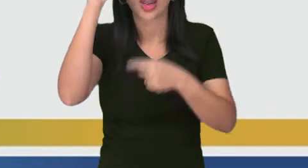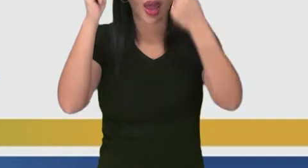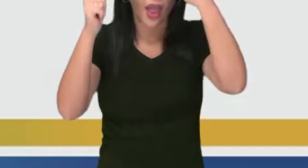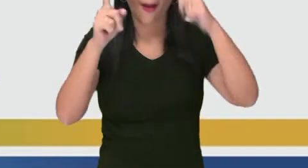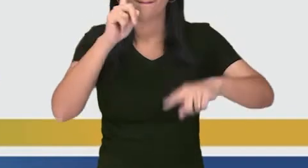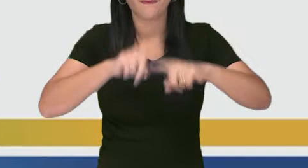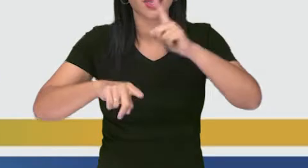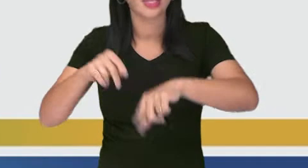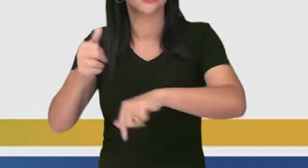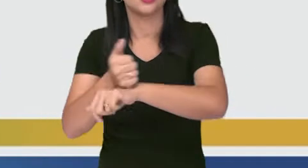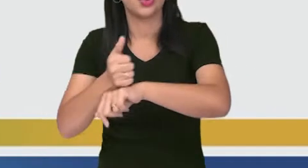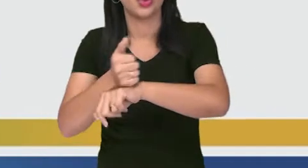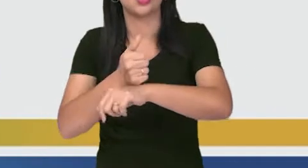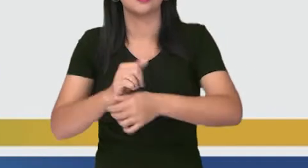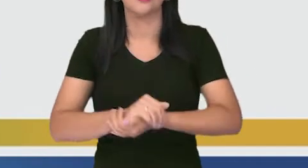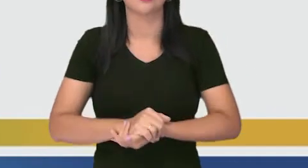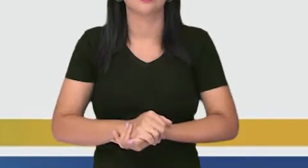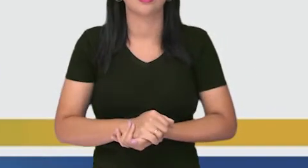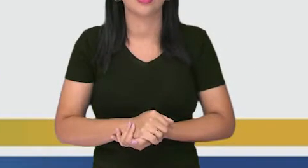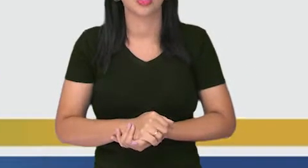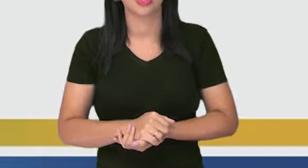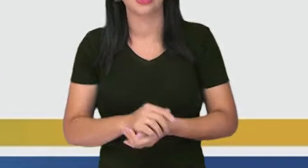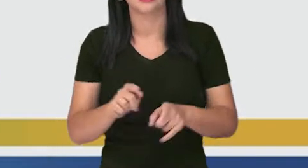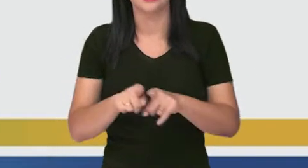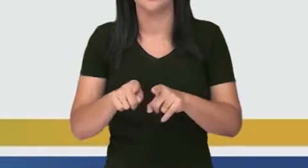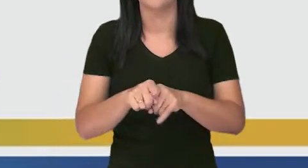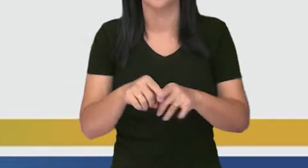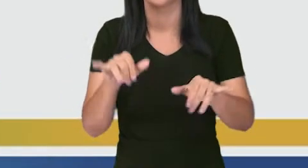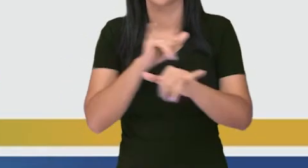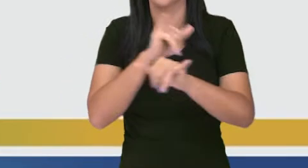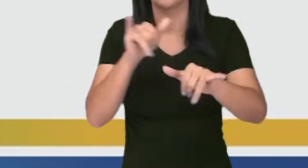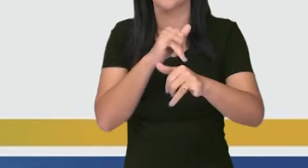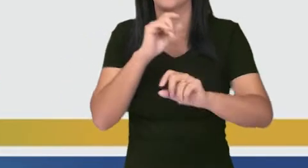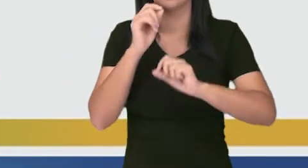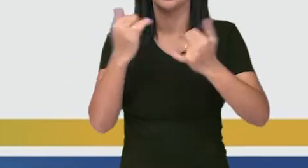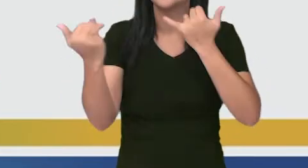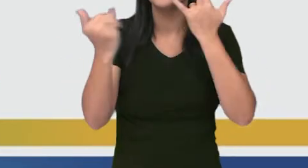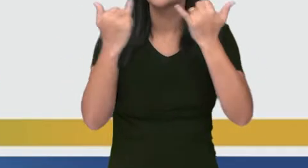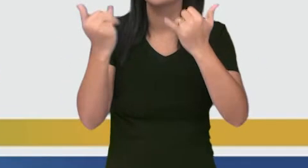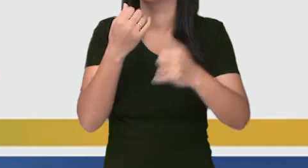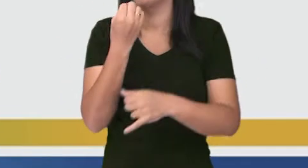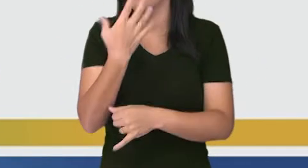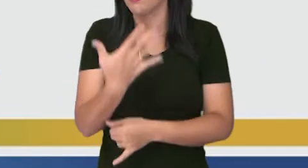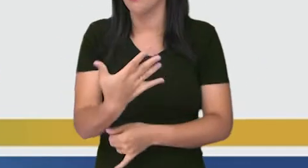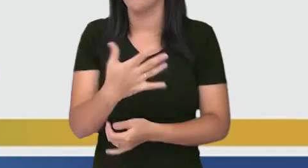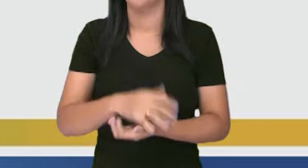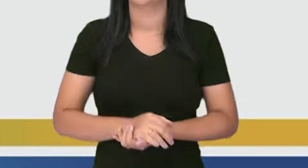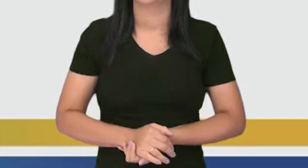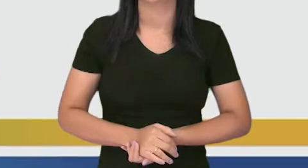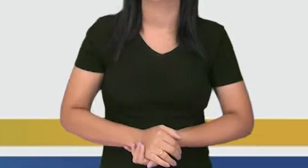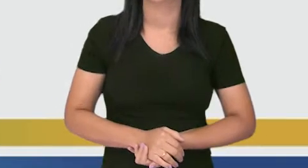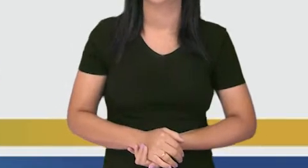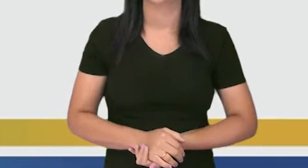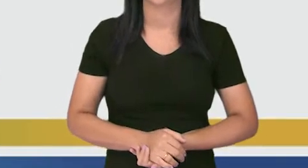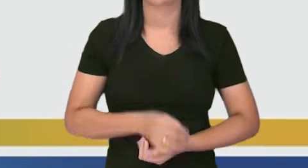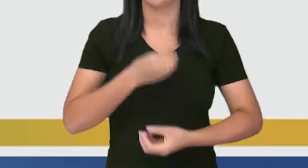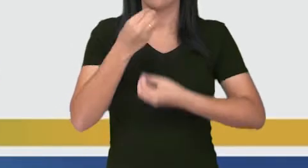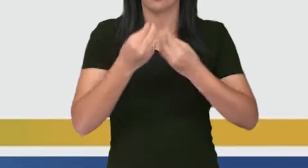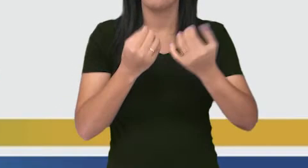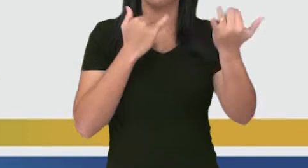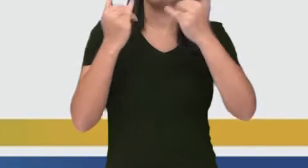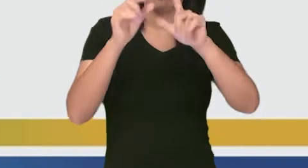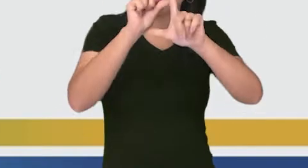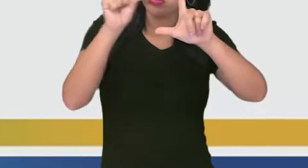qualidade se comunicar as informações classificadas graficamente